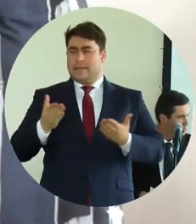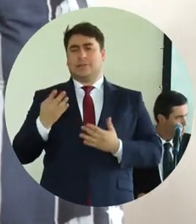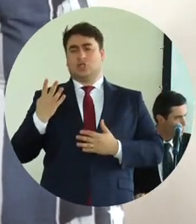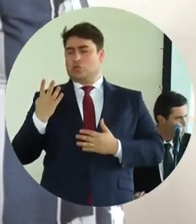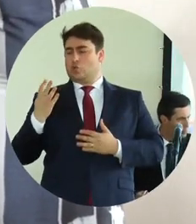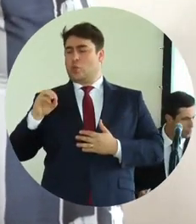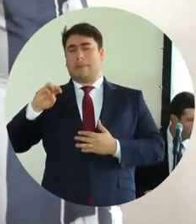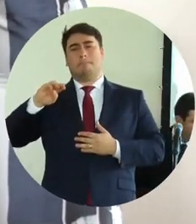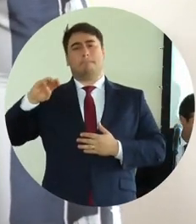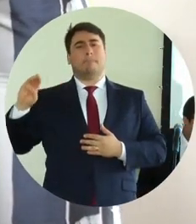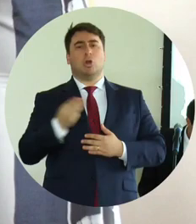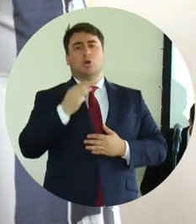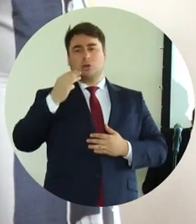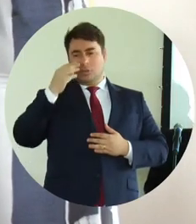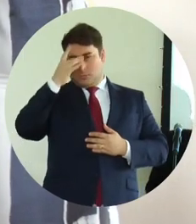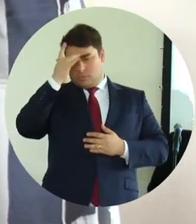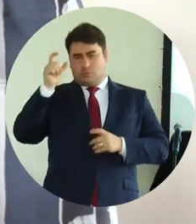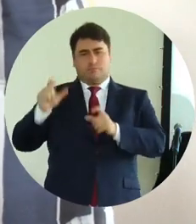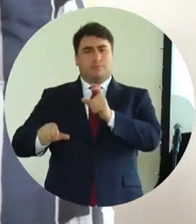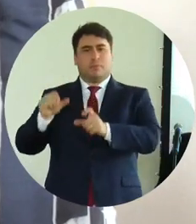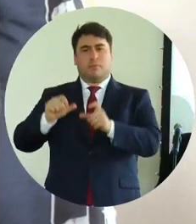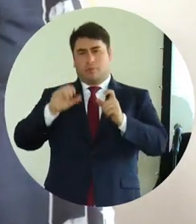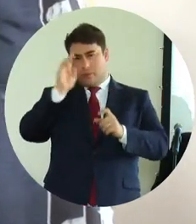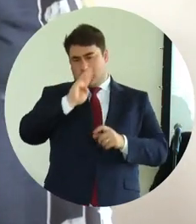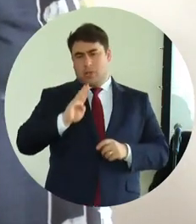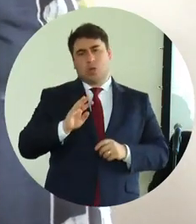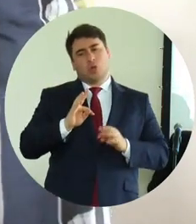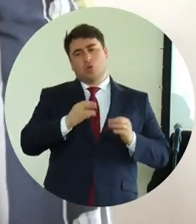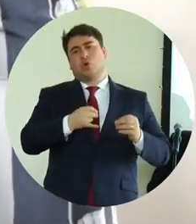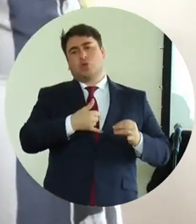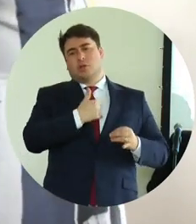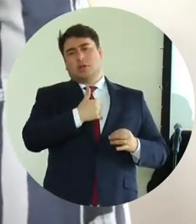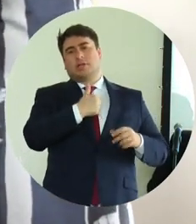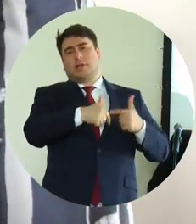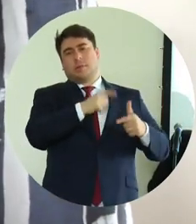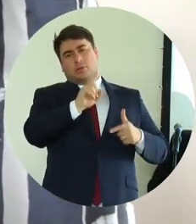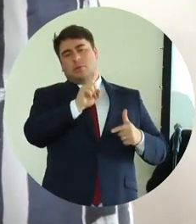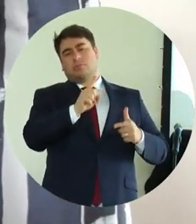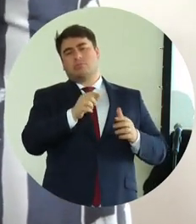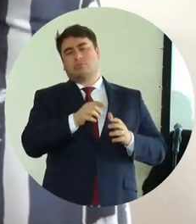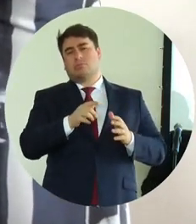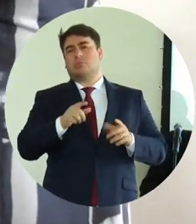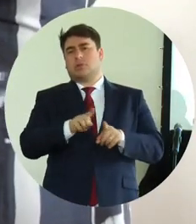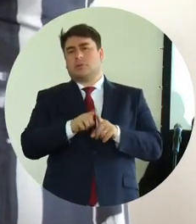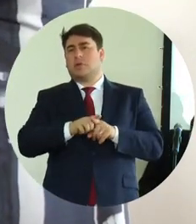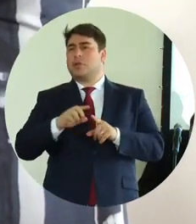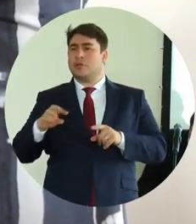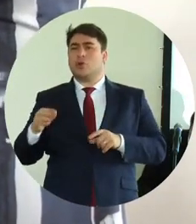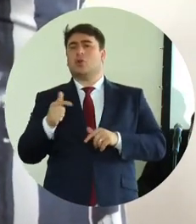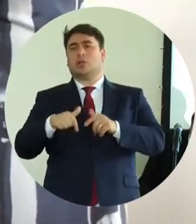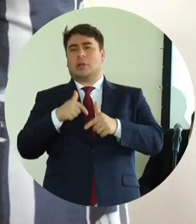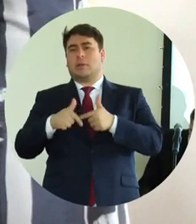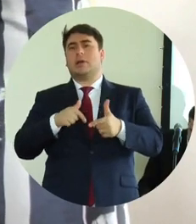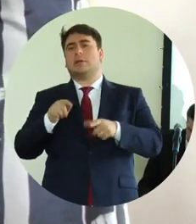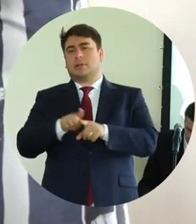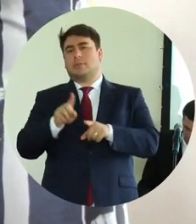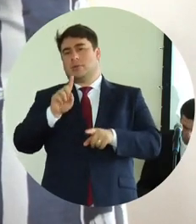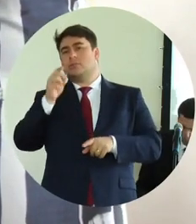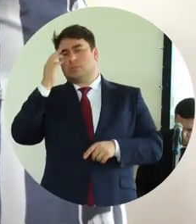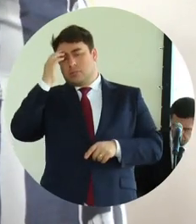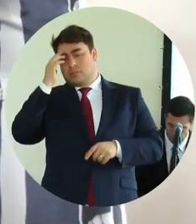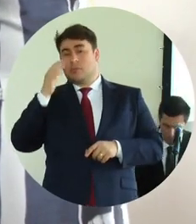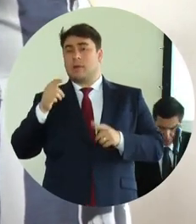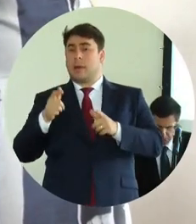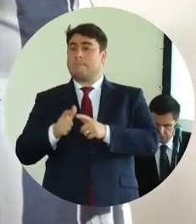40 milhões de brasileiros, nem todos em idade de trabalho, evidente, nem todos com condições de trabalho, mas